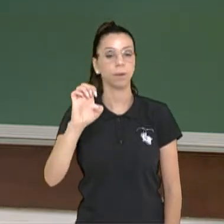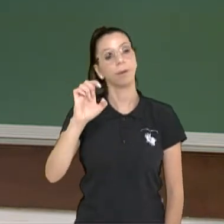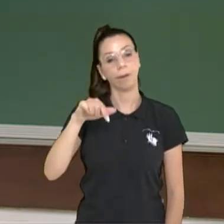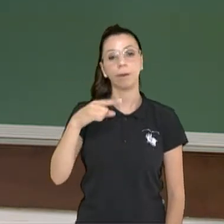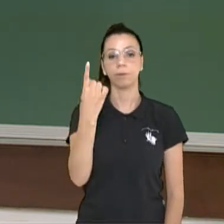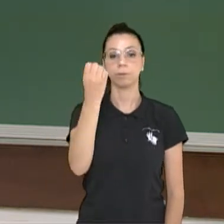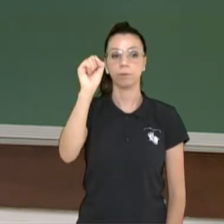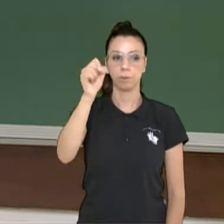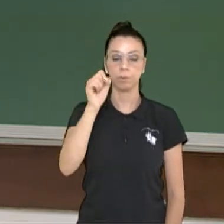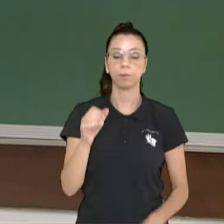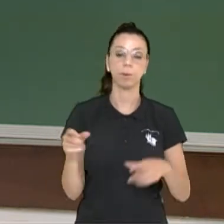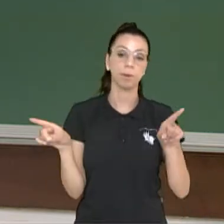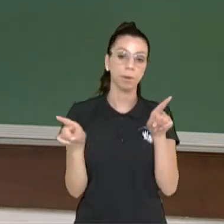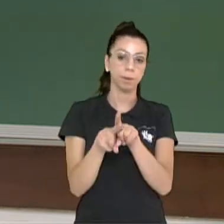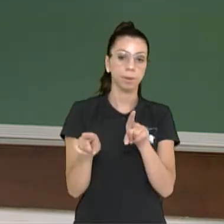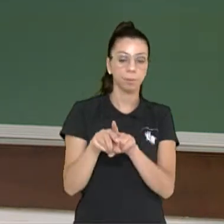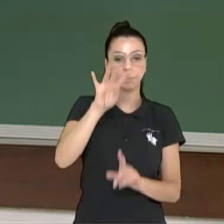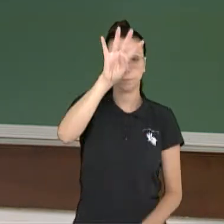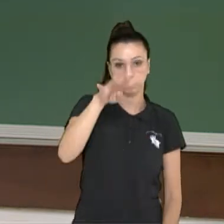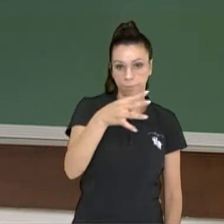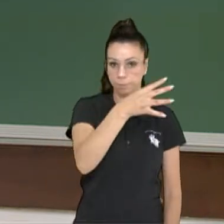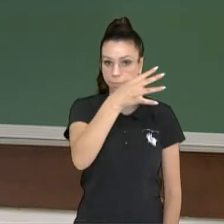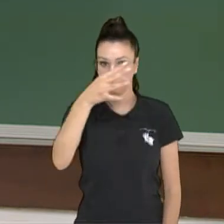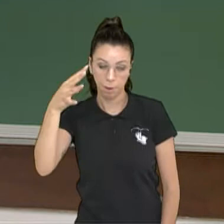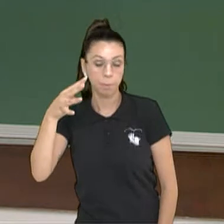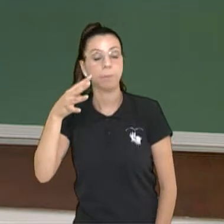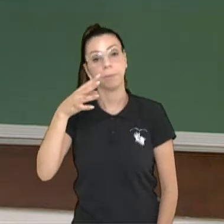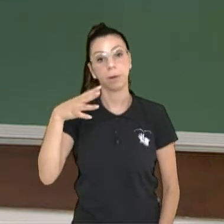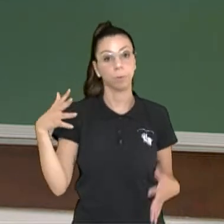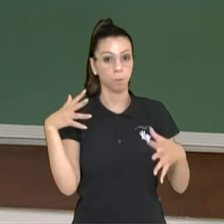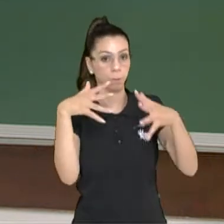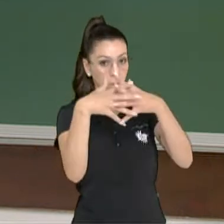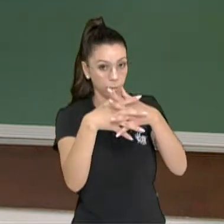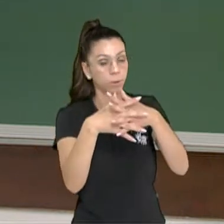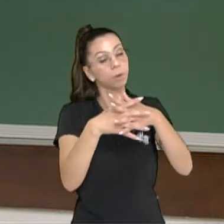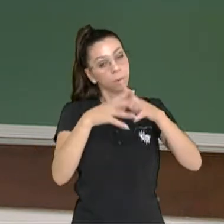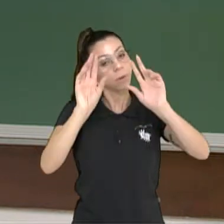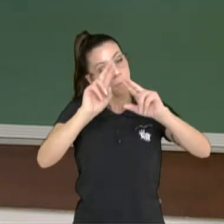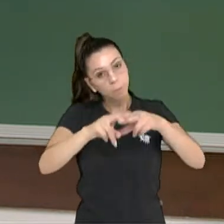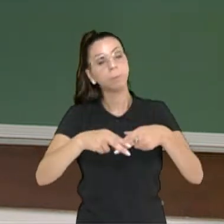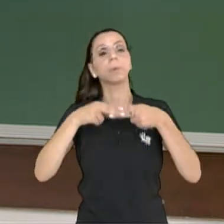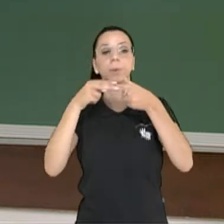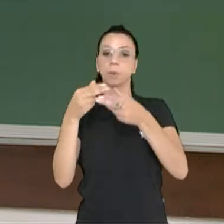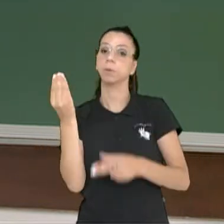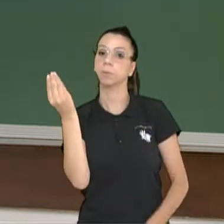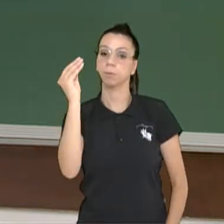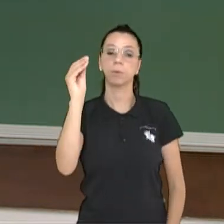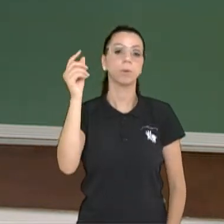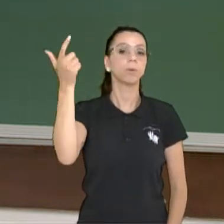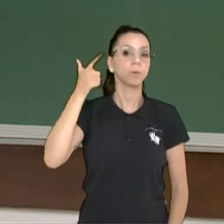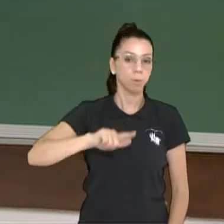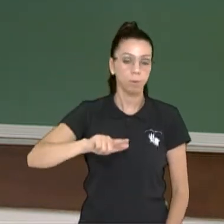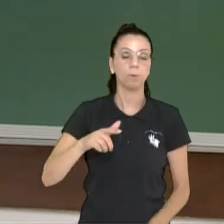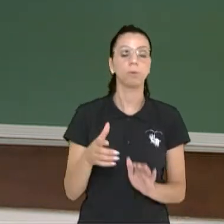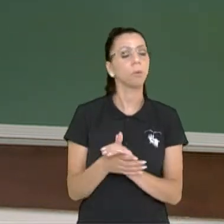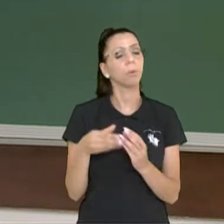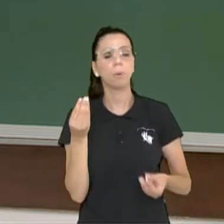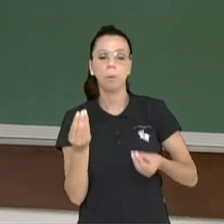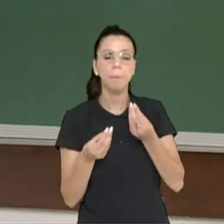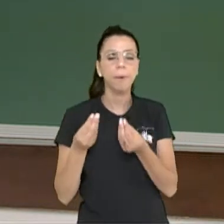os dados, eu coloquei de novo a tabela para a gente não se perder, tá? Então, por isso que ela está repetida aqui. Vamos ver como que a gente